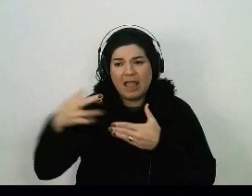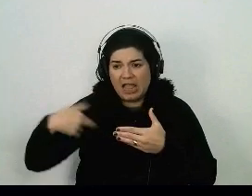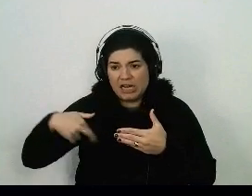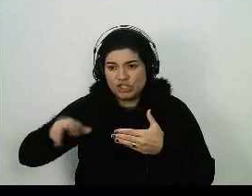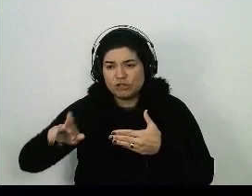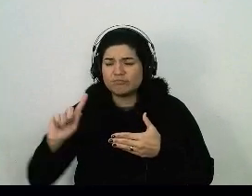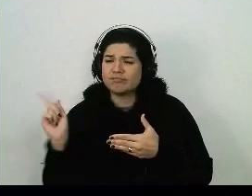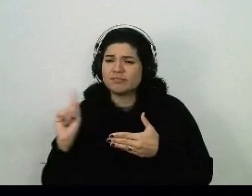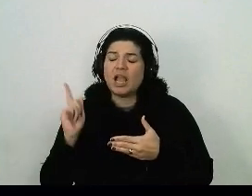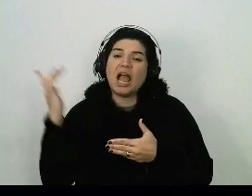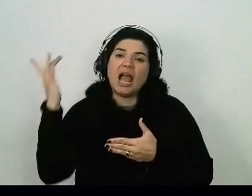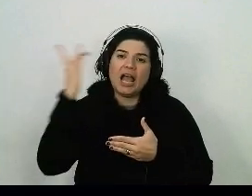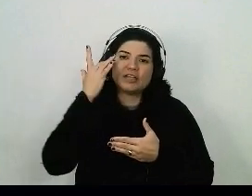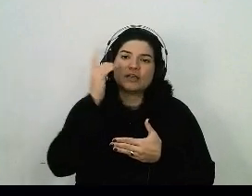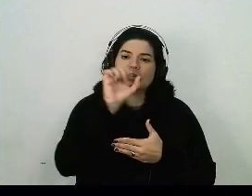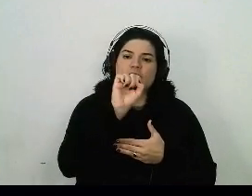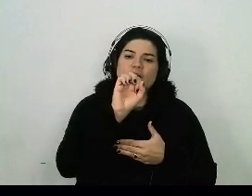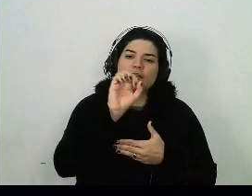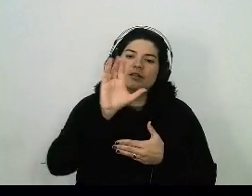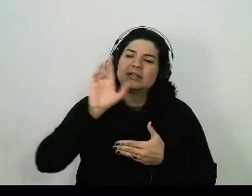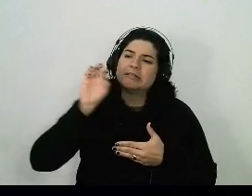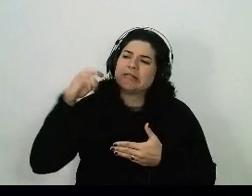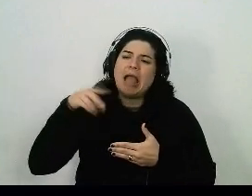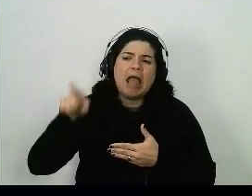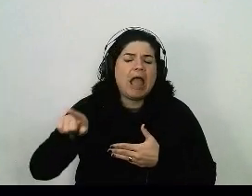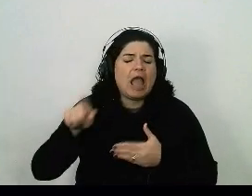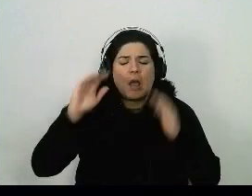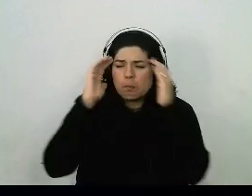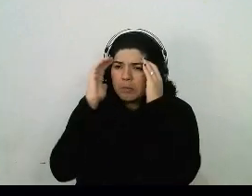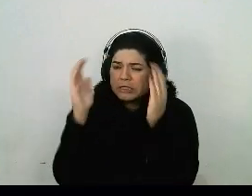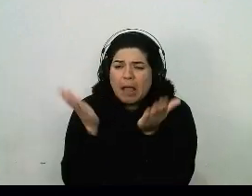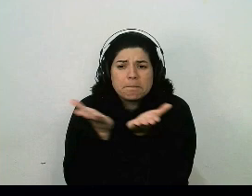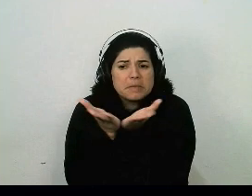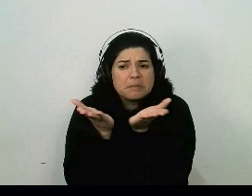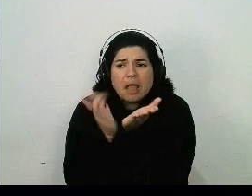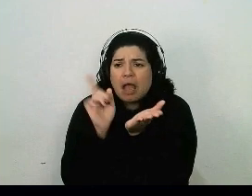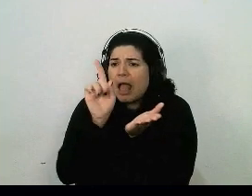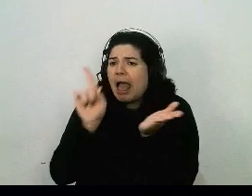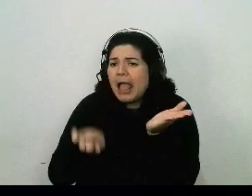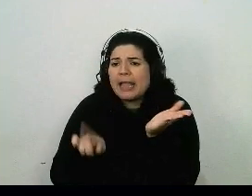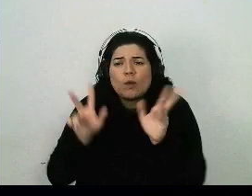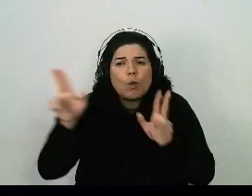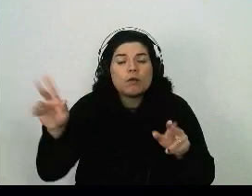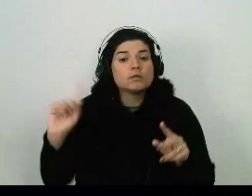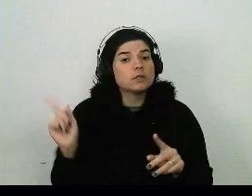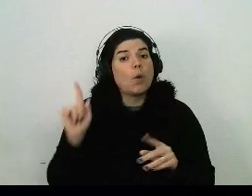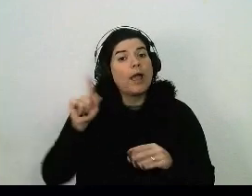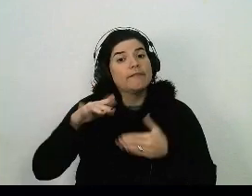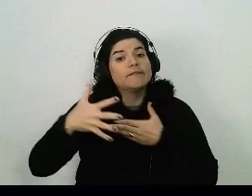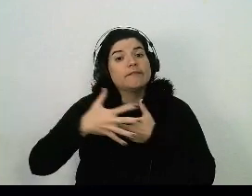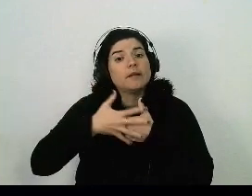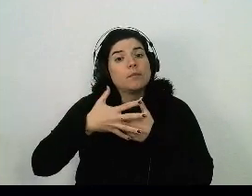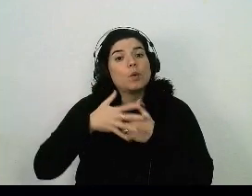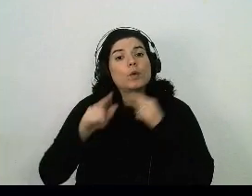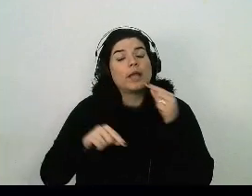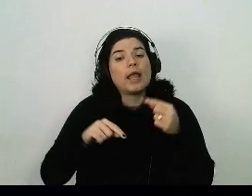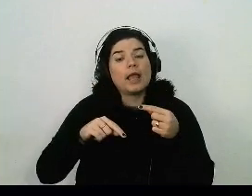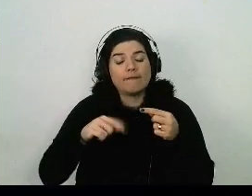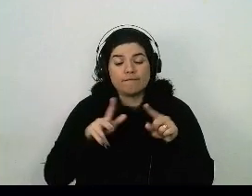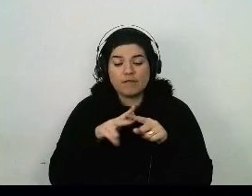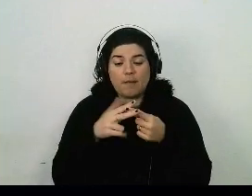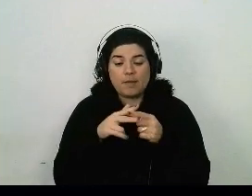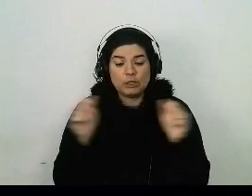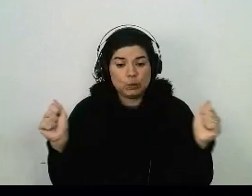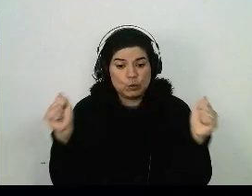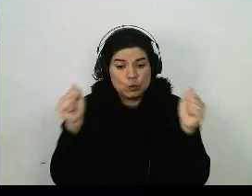que acha que é uma Bíblia que você tem que seguir aquilo ali é o pé da letra ele é um Framework O que significa que ele é um conjunto de ferramentas a partir